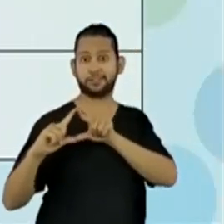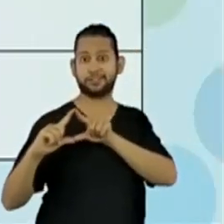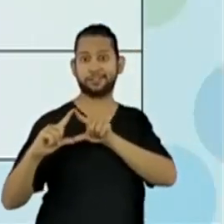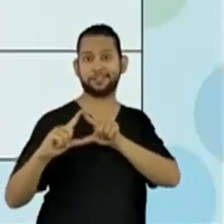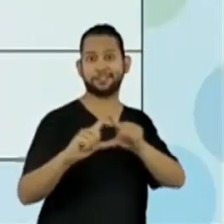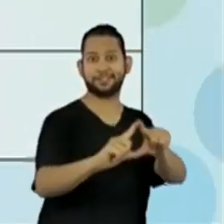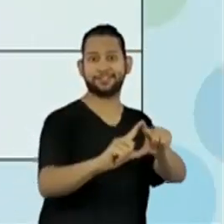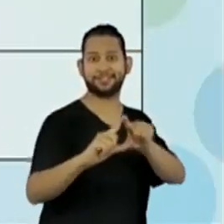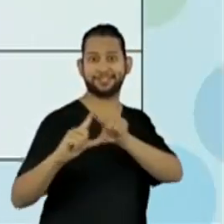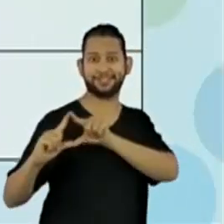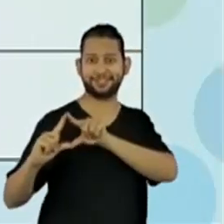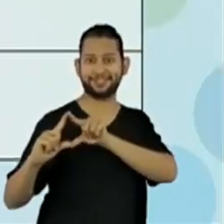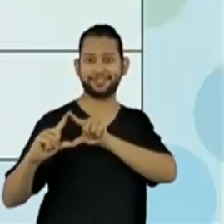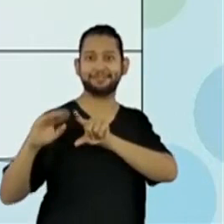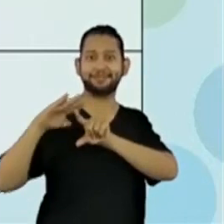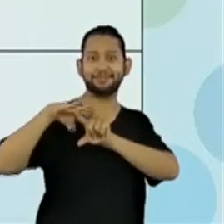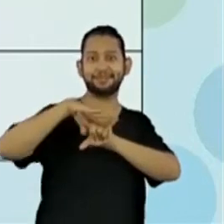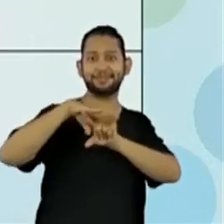esse